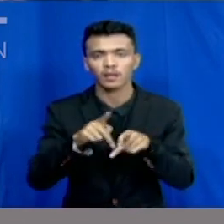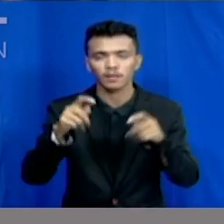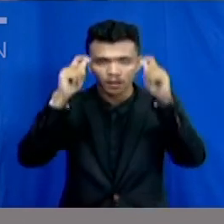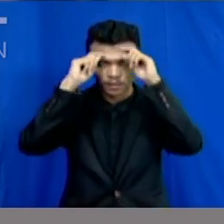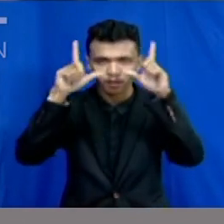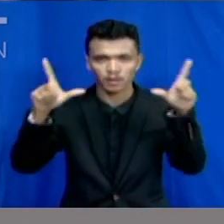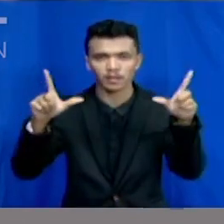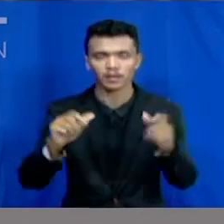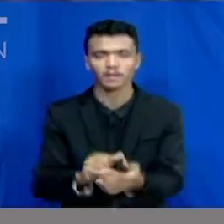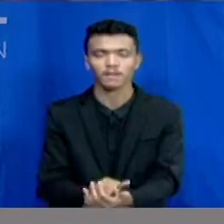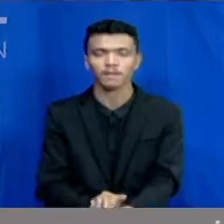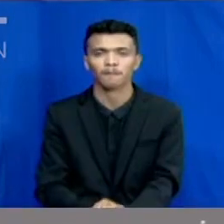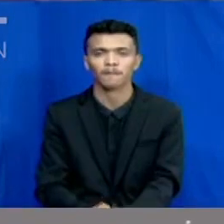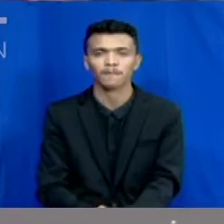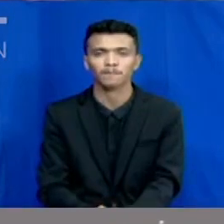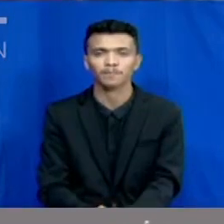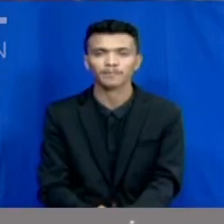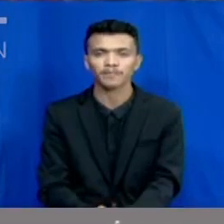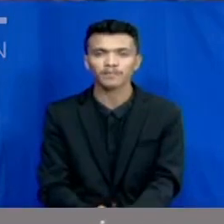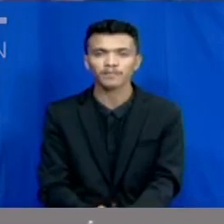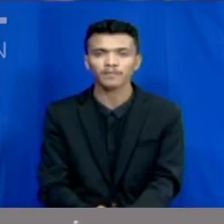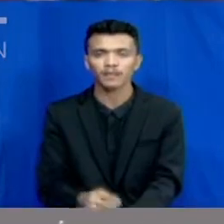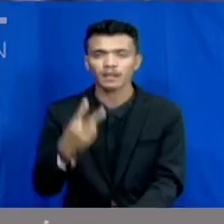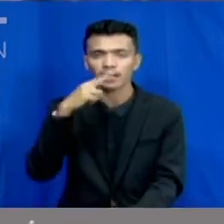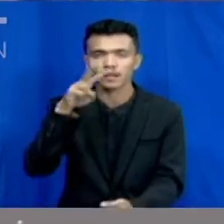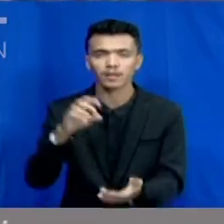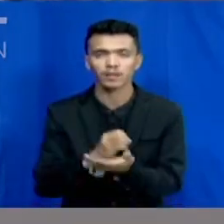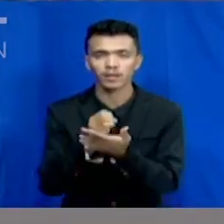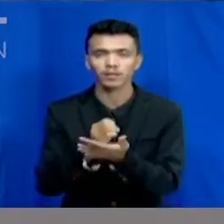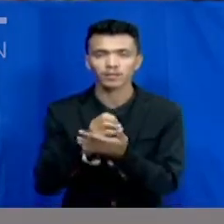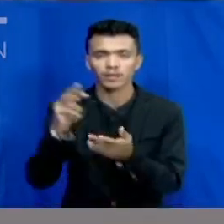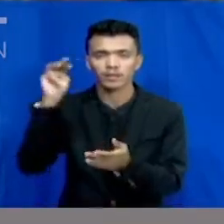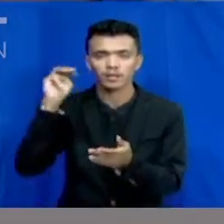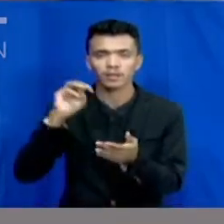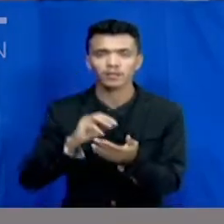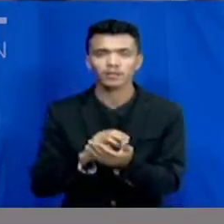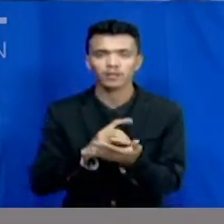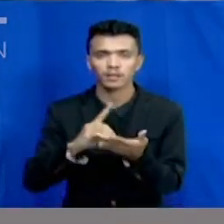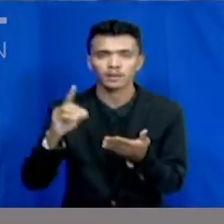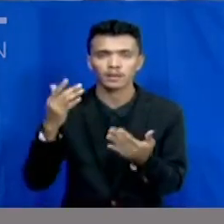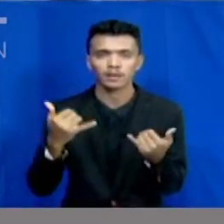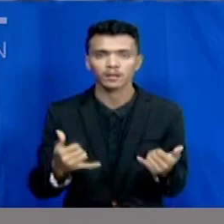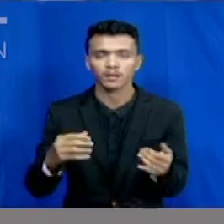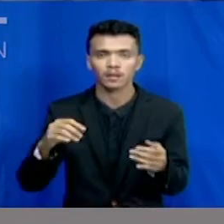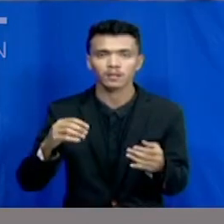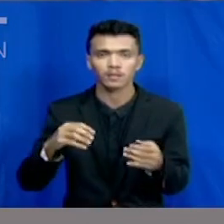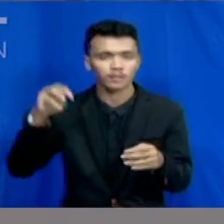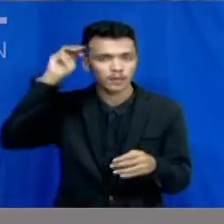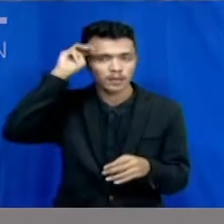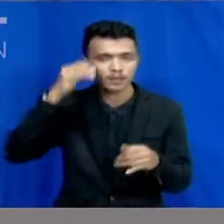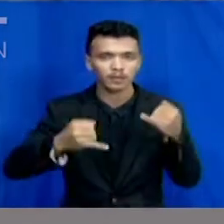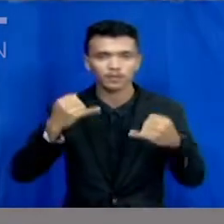timorense. A Fonso Celisa Leberai e a Oikusi segunda semana, né? Ministro de Justiça Tiago Sarmento